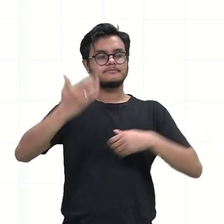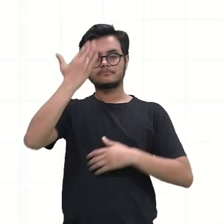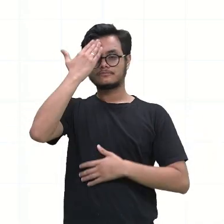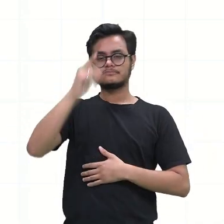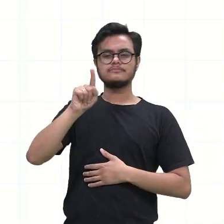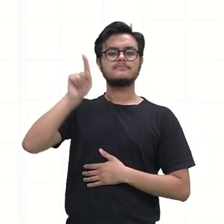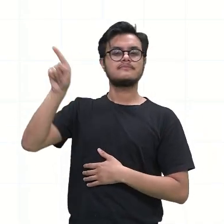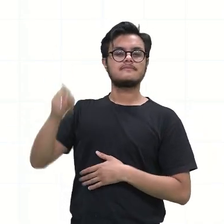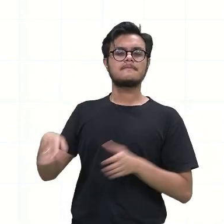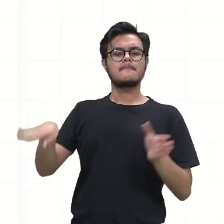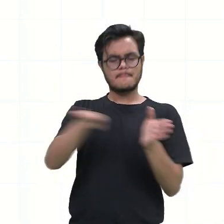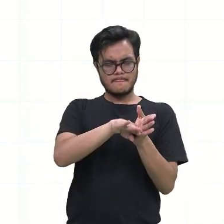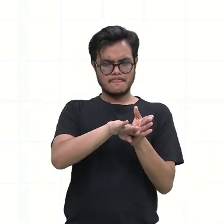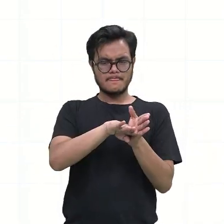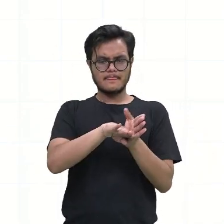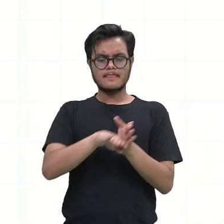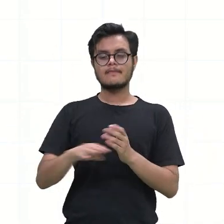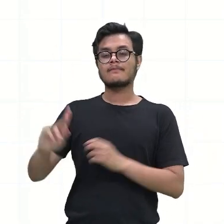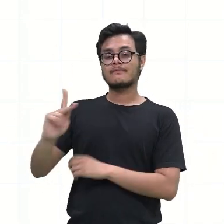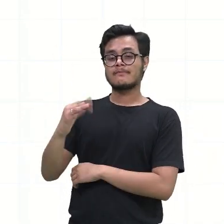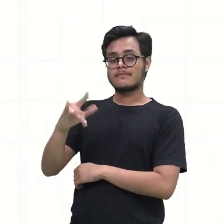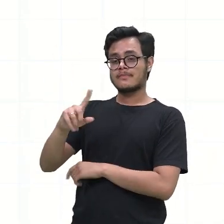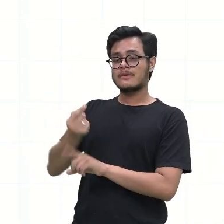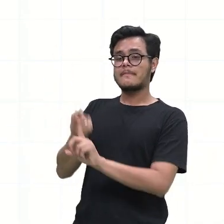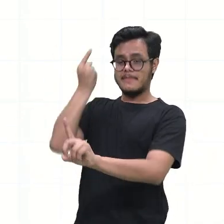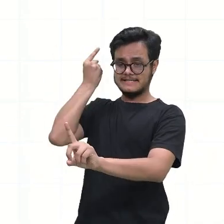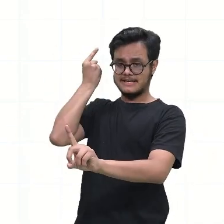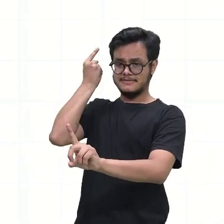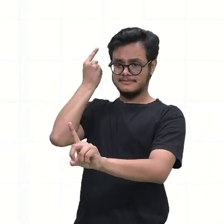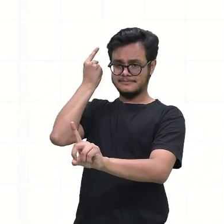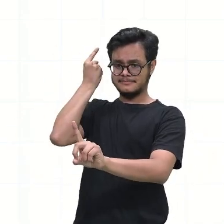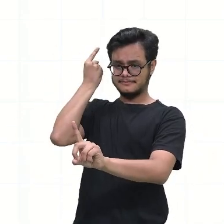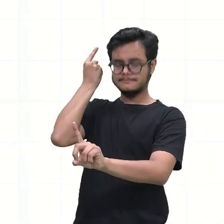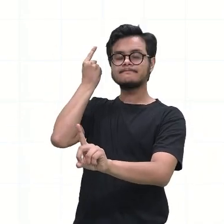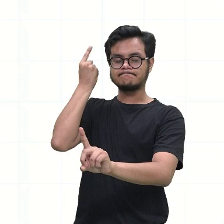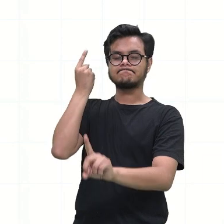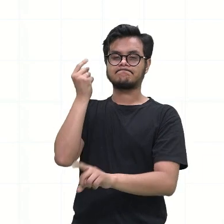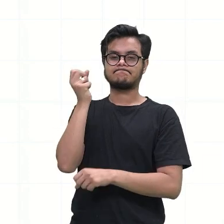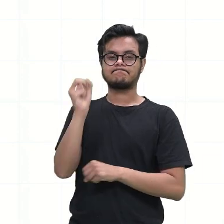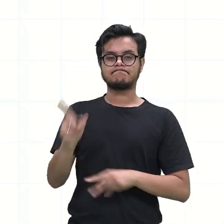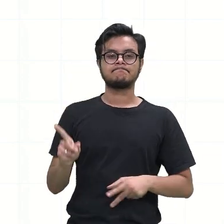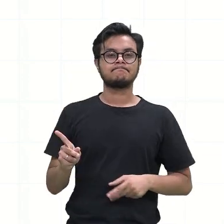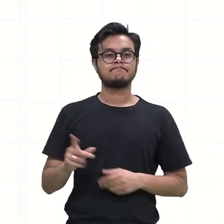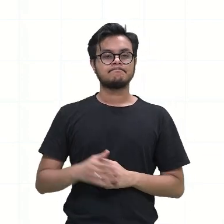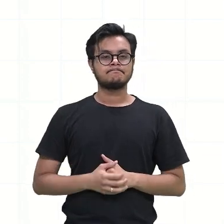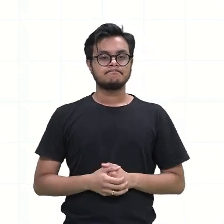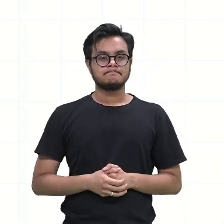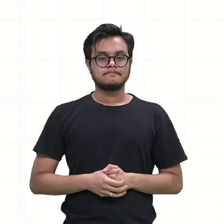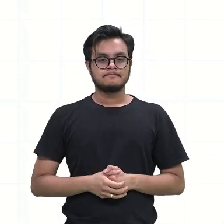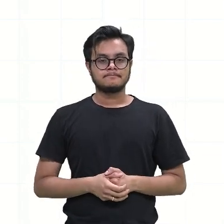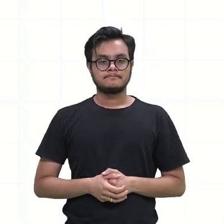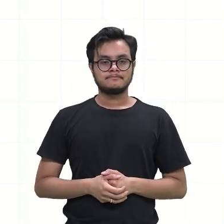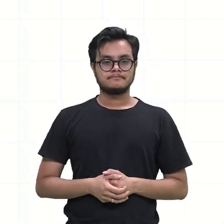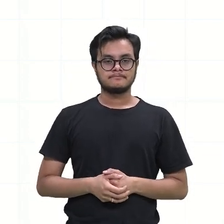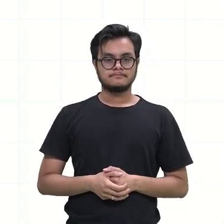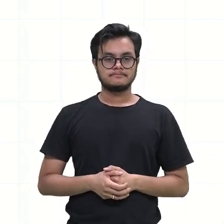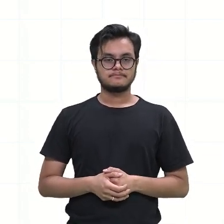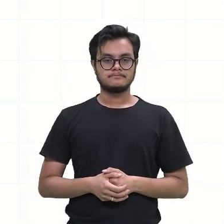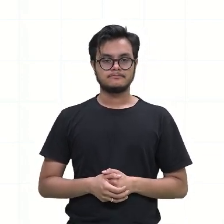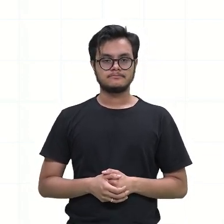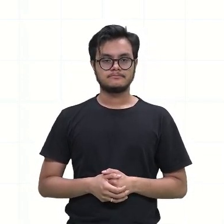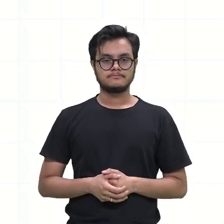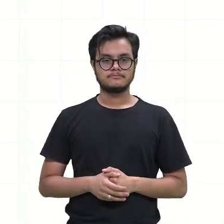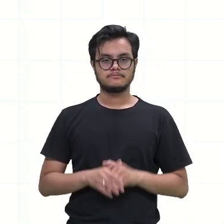Chegarei está no passado, não é isso? É um fato posterior. Chegarei, não, futuro,